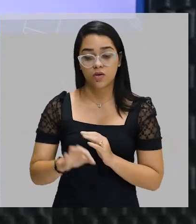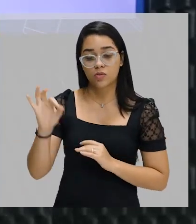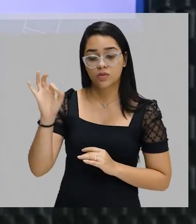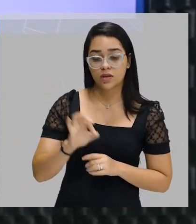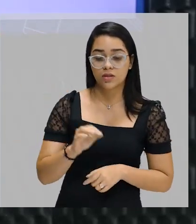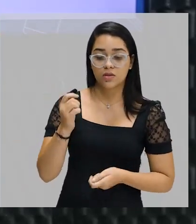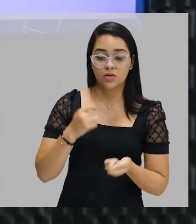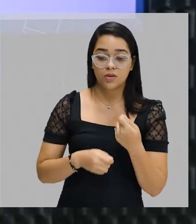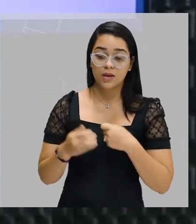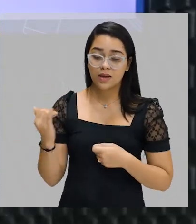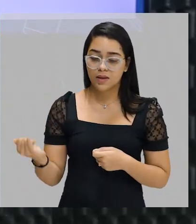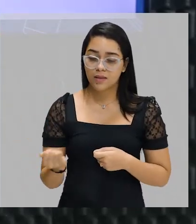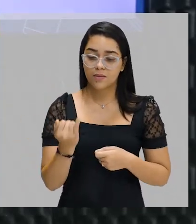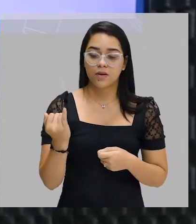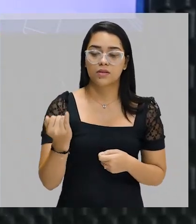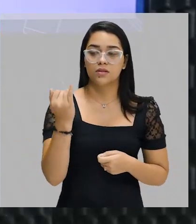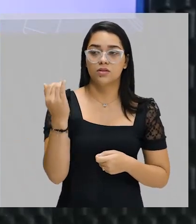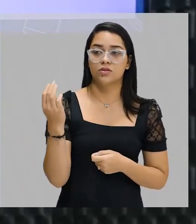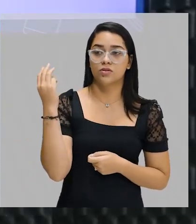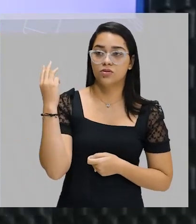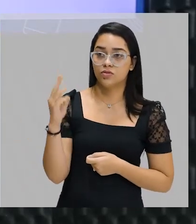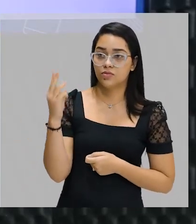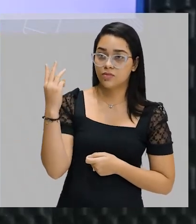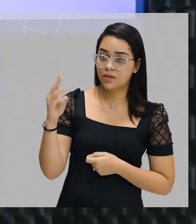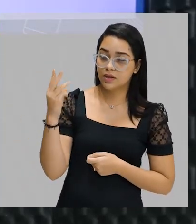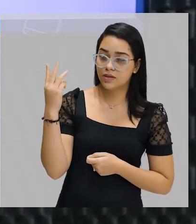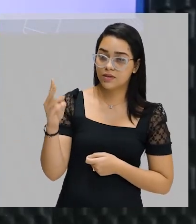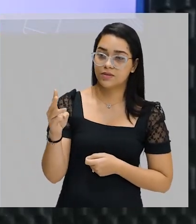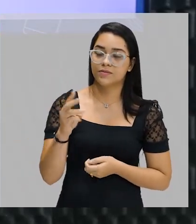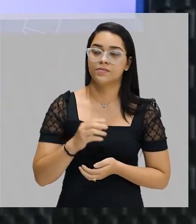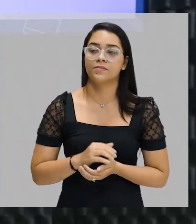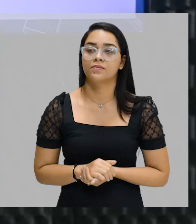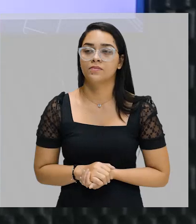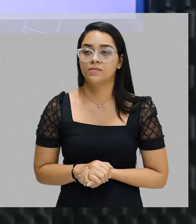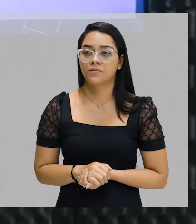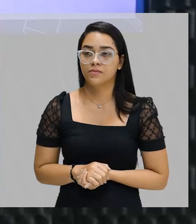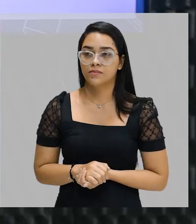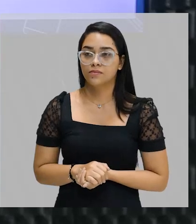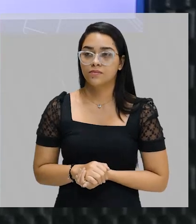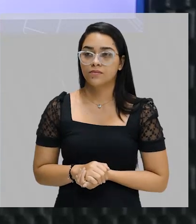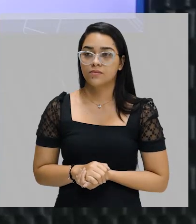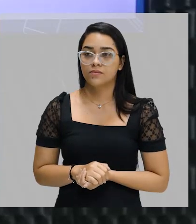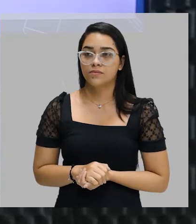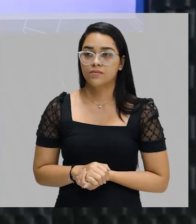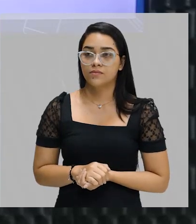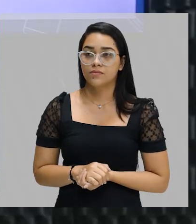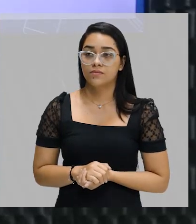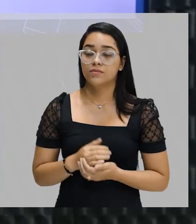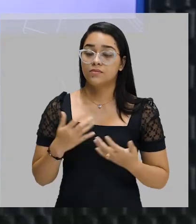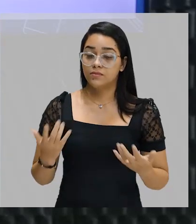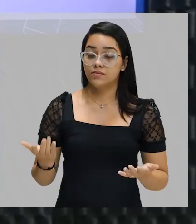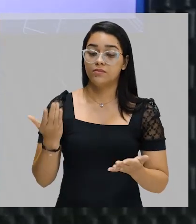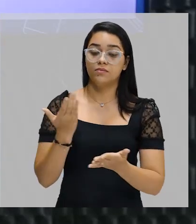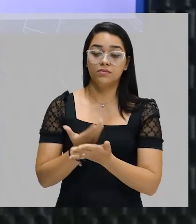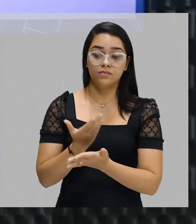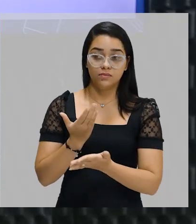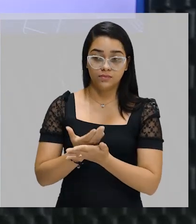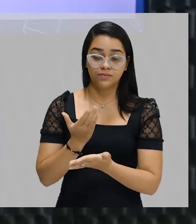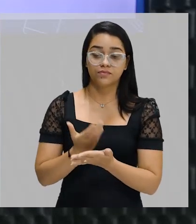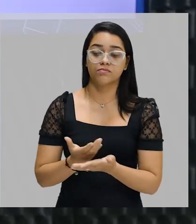ouro falando sobre dados importantes da economia do nosso estado, do nosso Maranhão. Então é uma aula